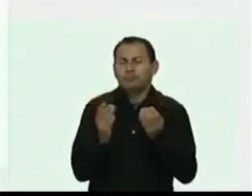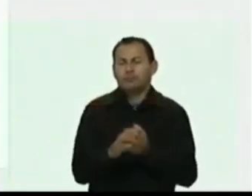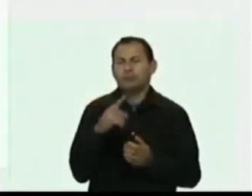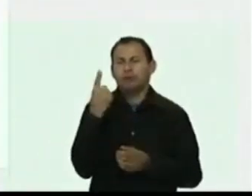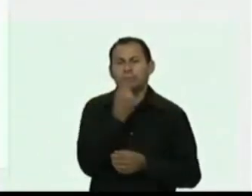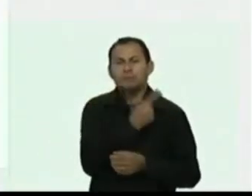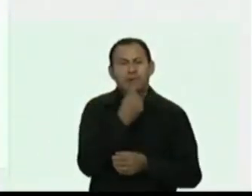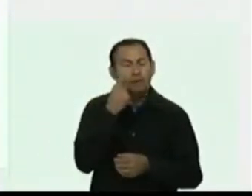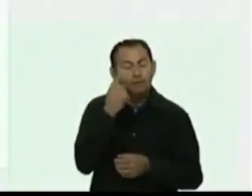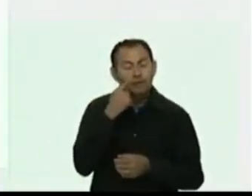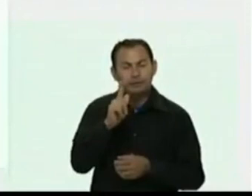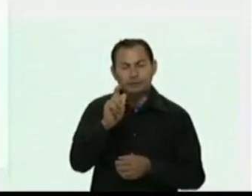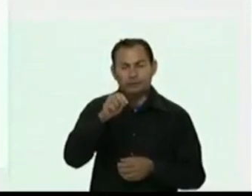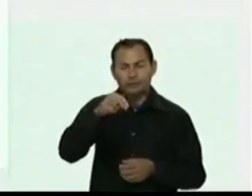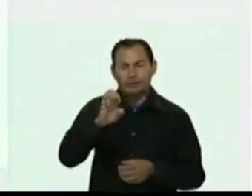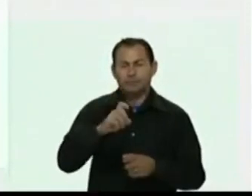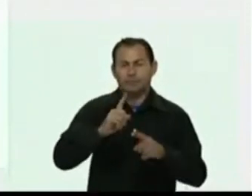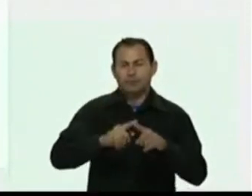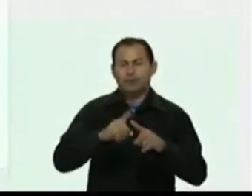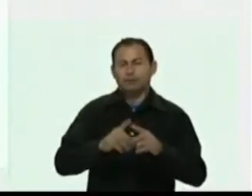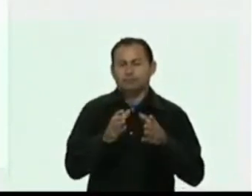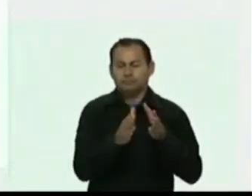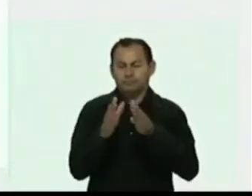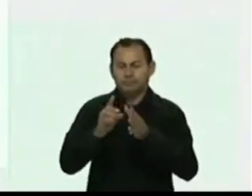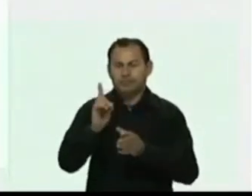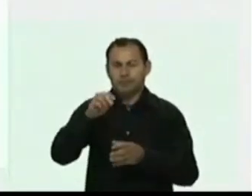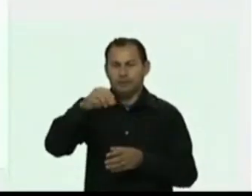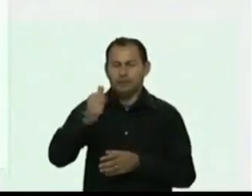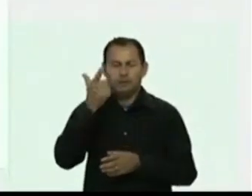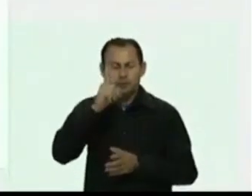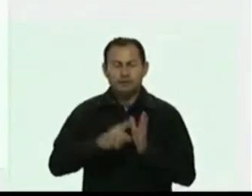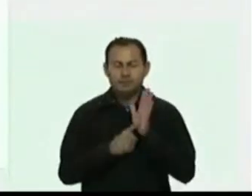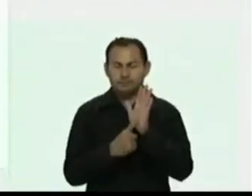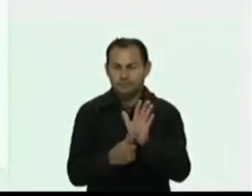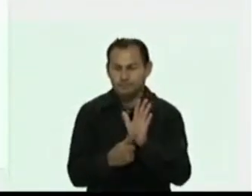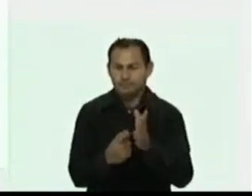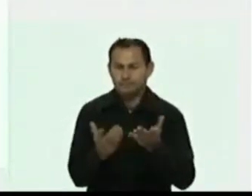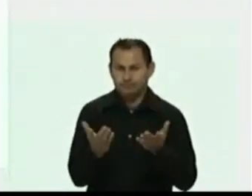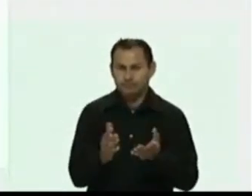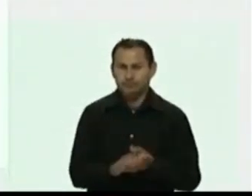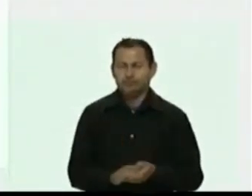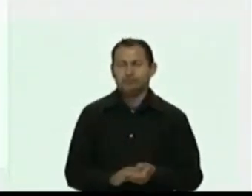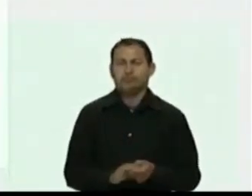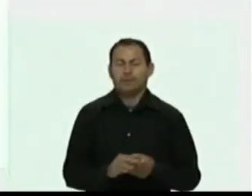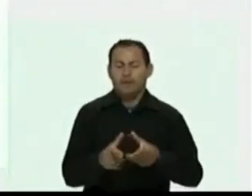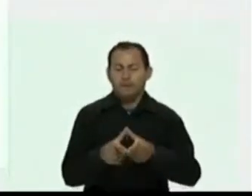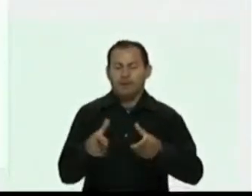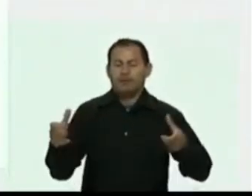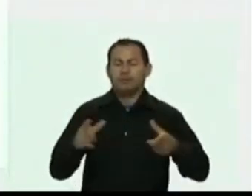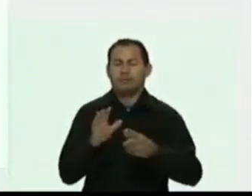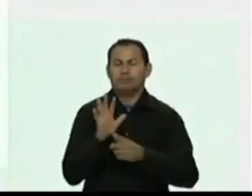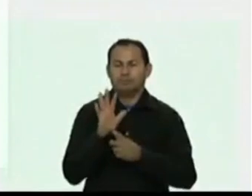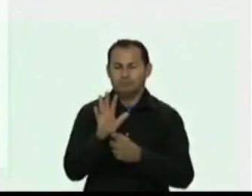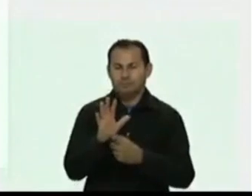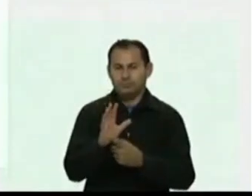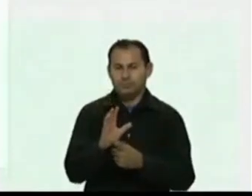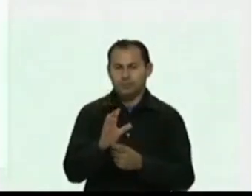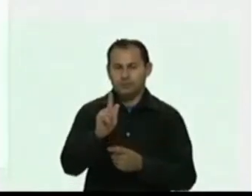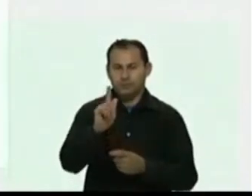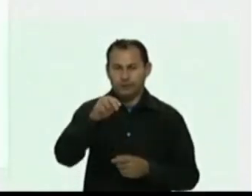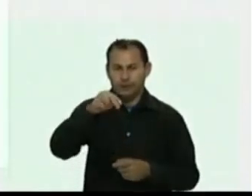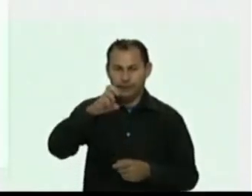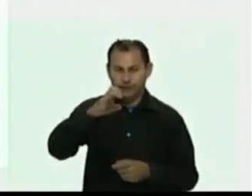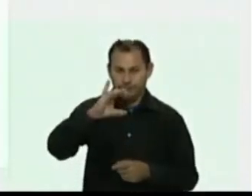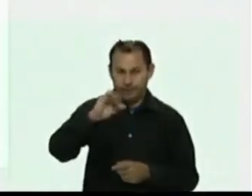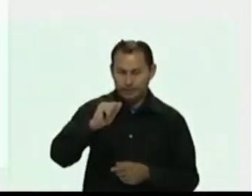gente chega na definição de gene, porque um gene é um trecho do DNA que consegue se expressar. E a maior parte dessa expressão